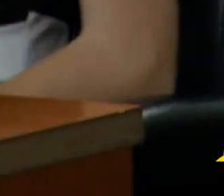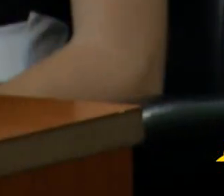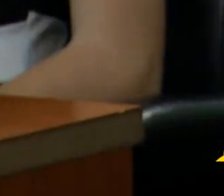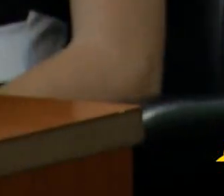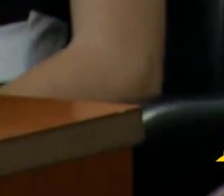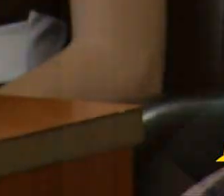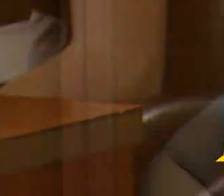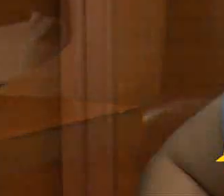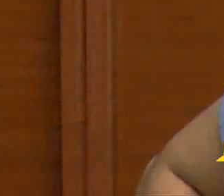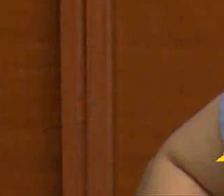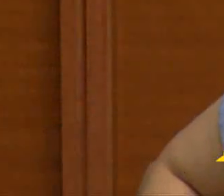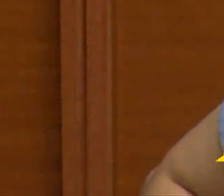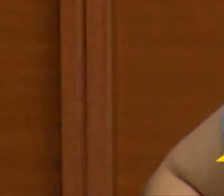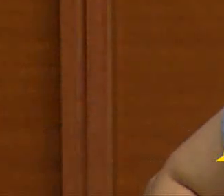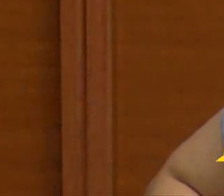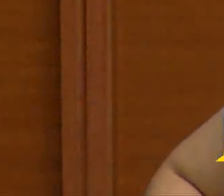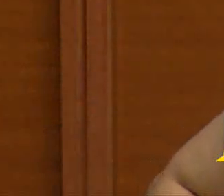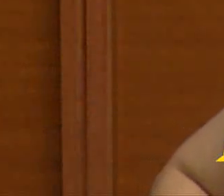conheci.